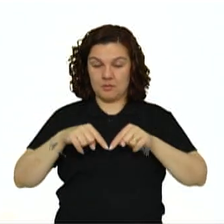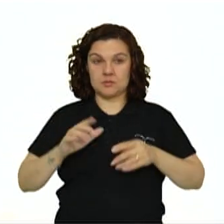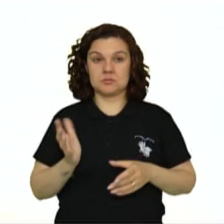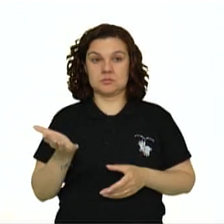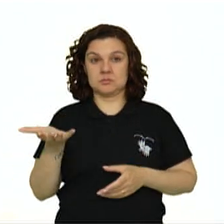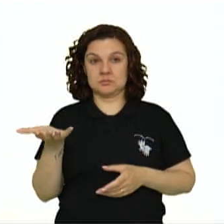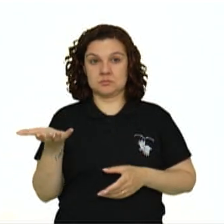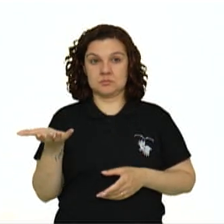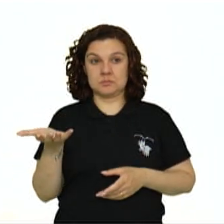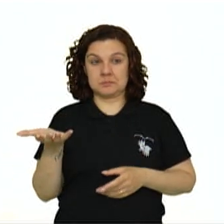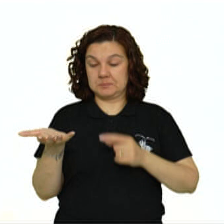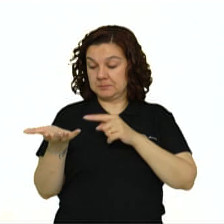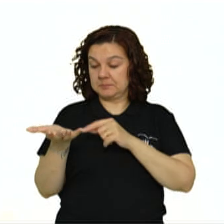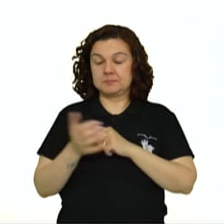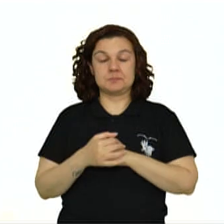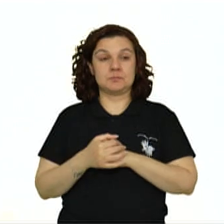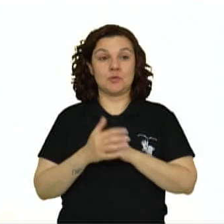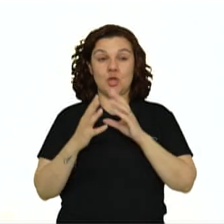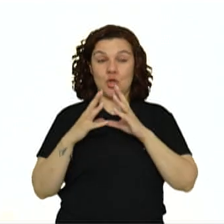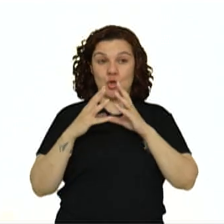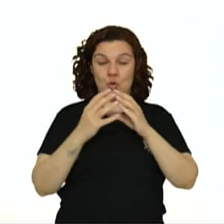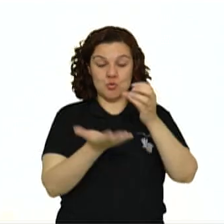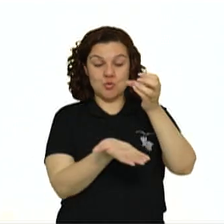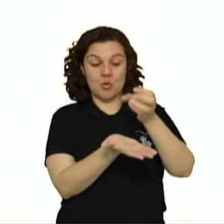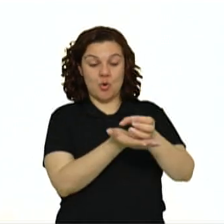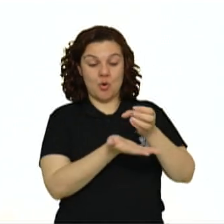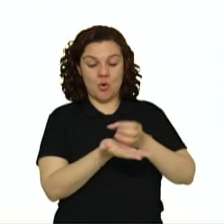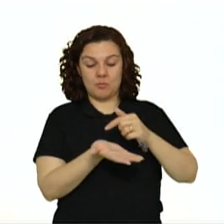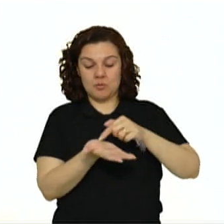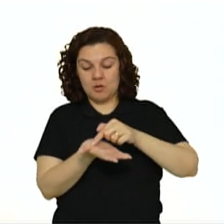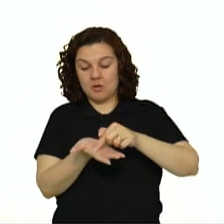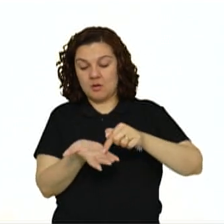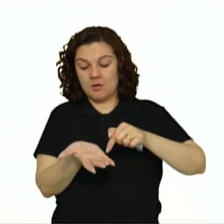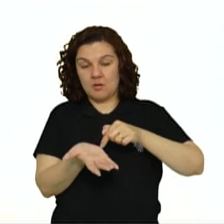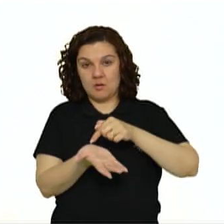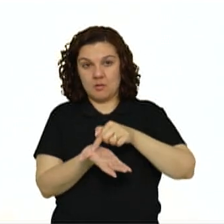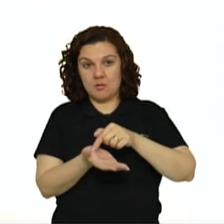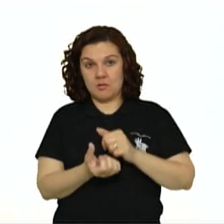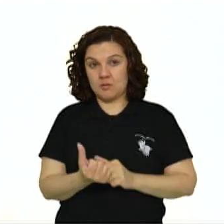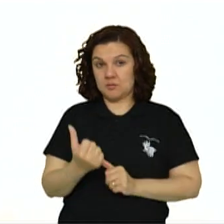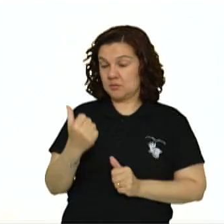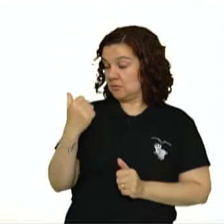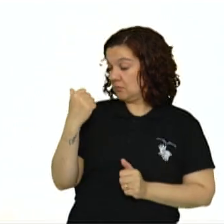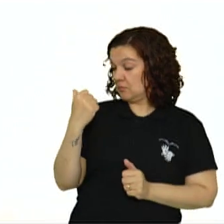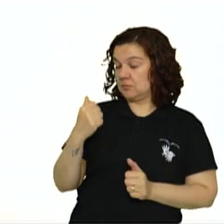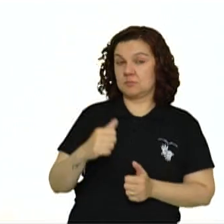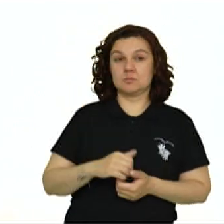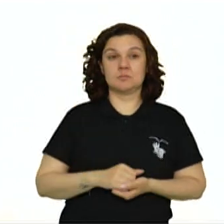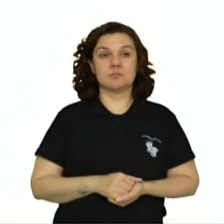regular. Todos os copos desse restaurante têm o formato representado na figura.